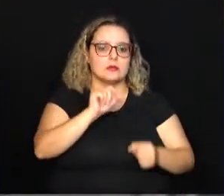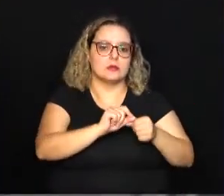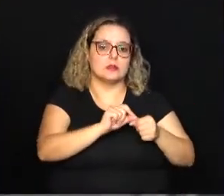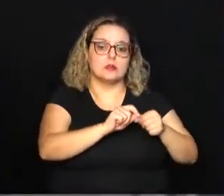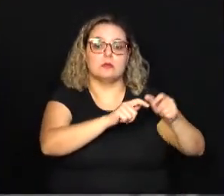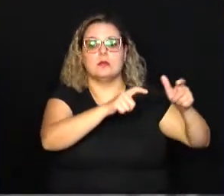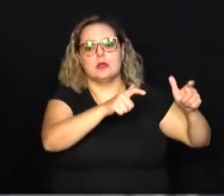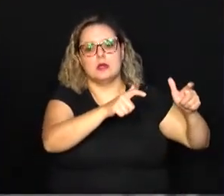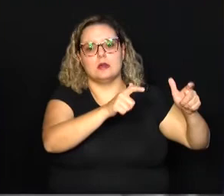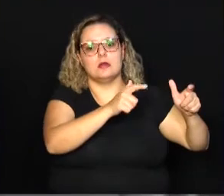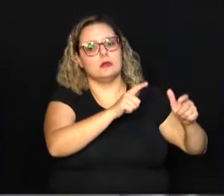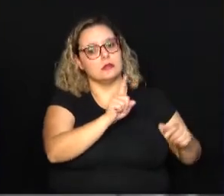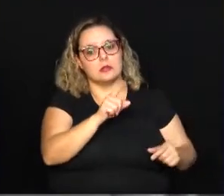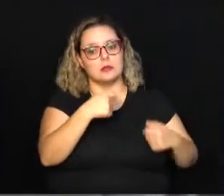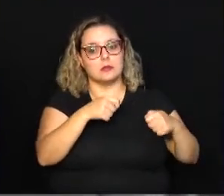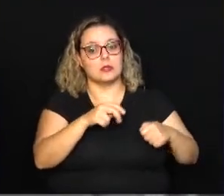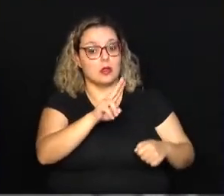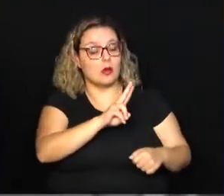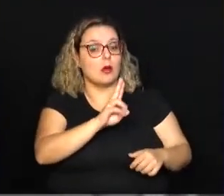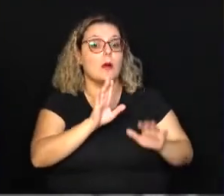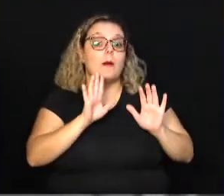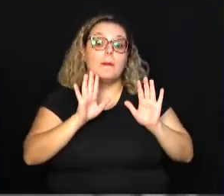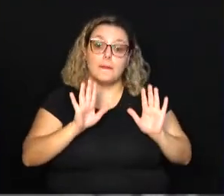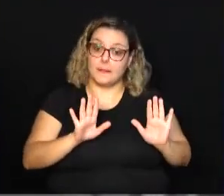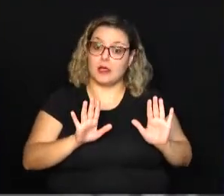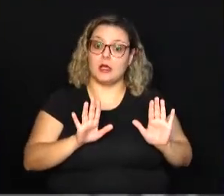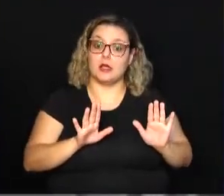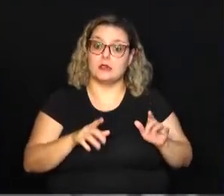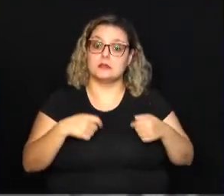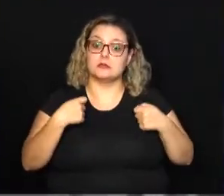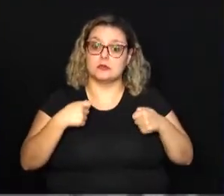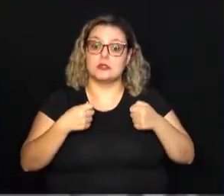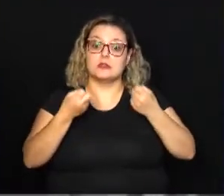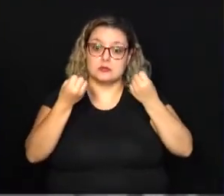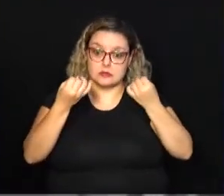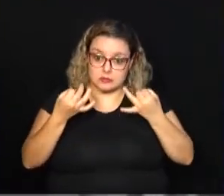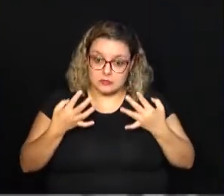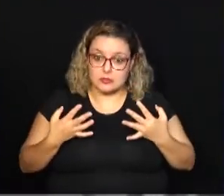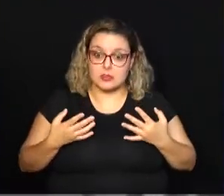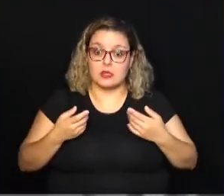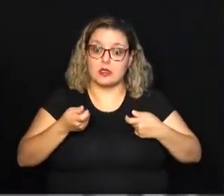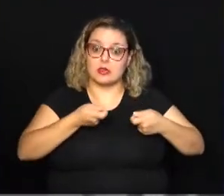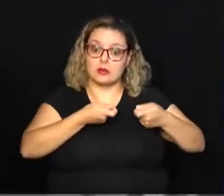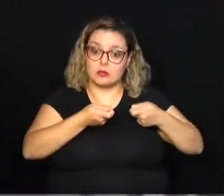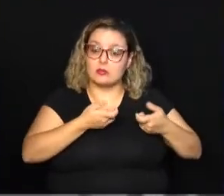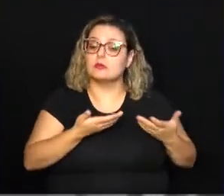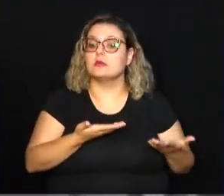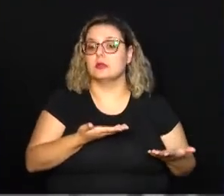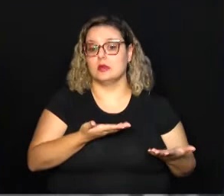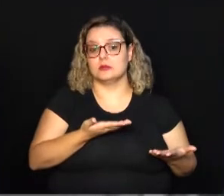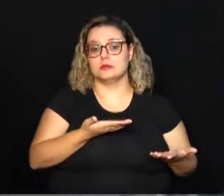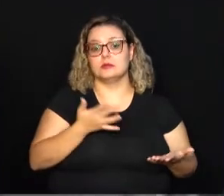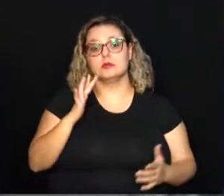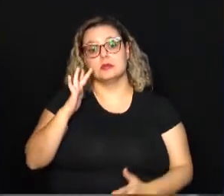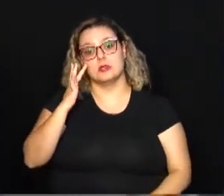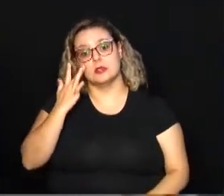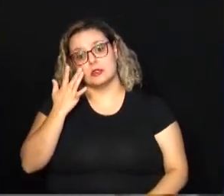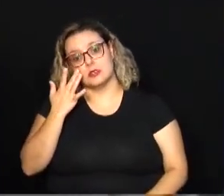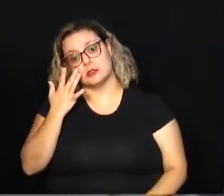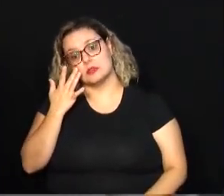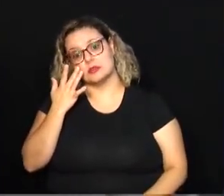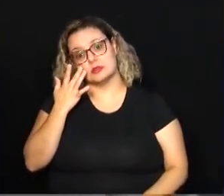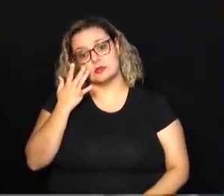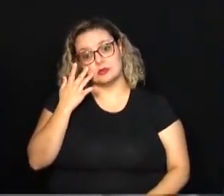não precisar utilizar. Mas eu tenho que monitorar isso daí. Então, eu acho até importante, acho que foi o